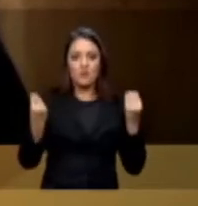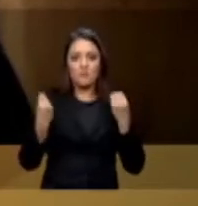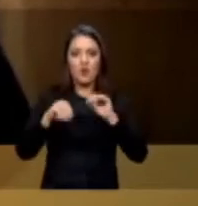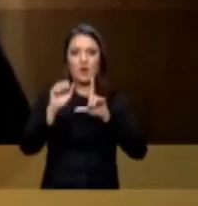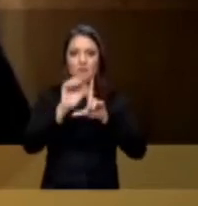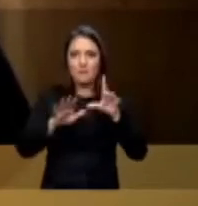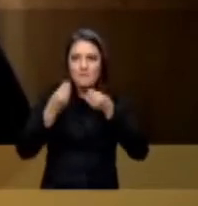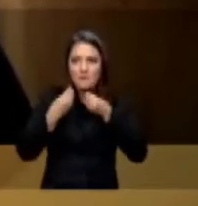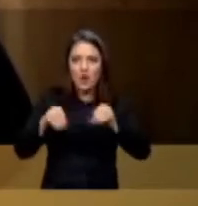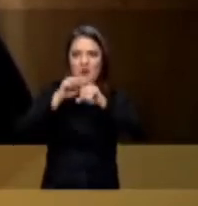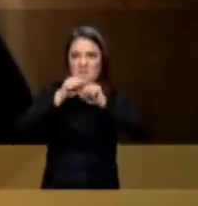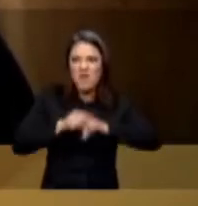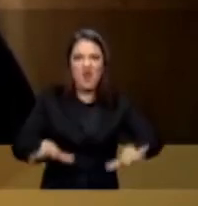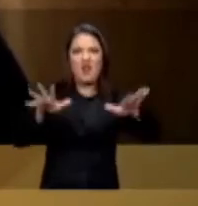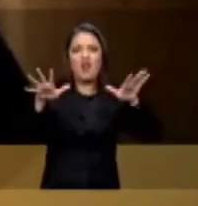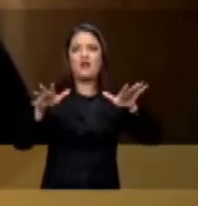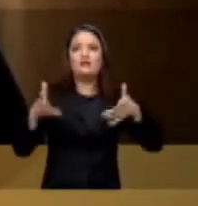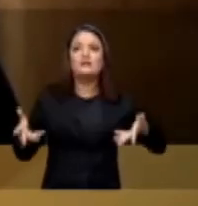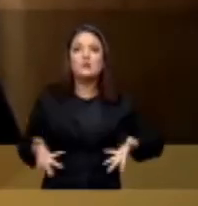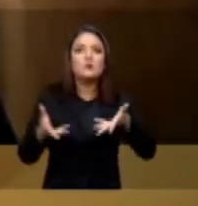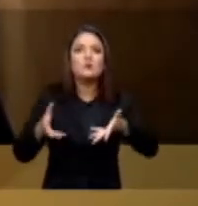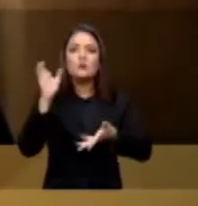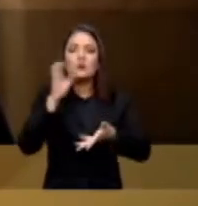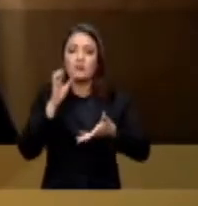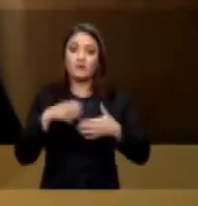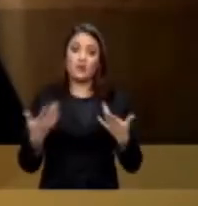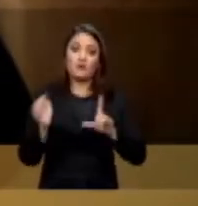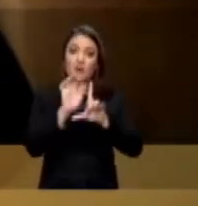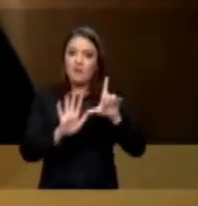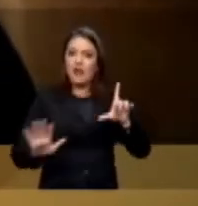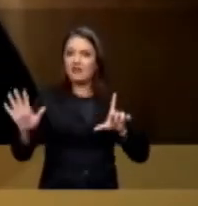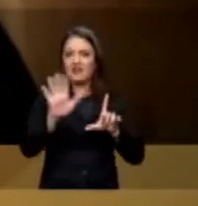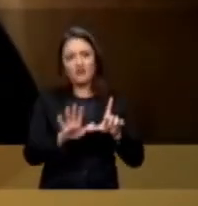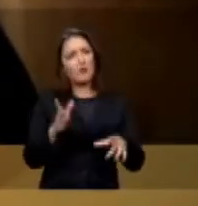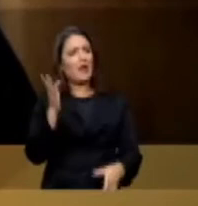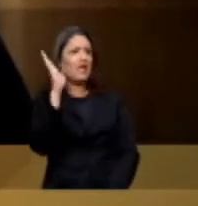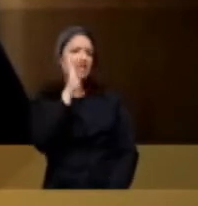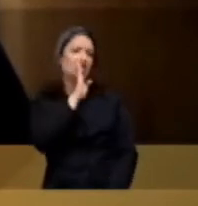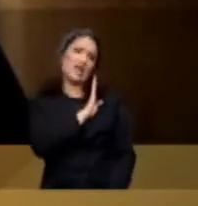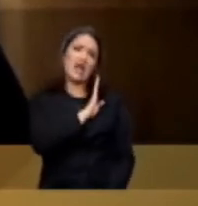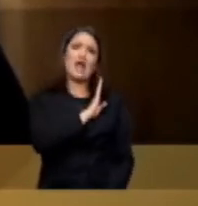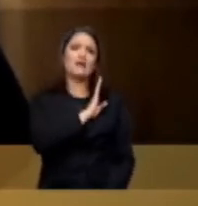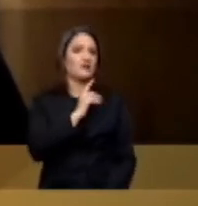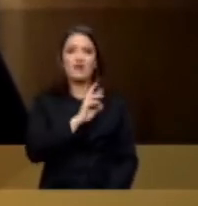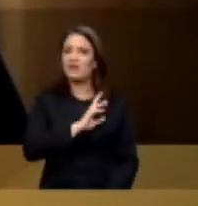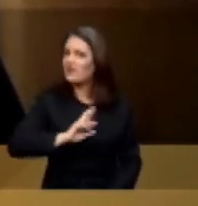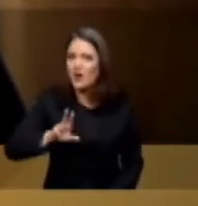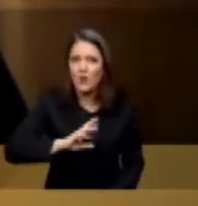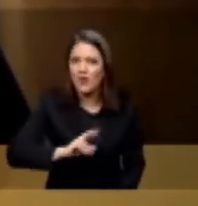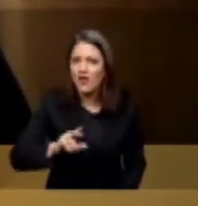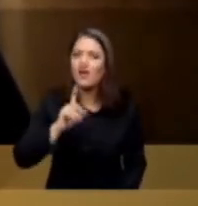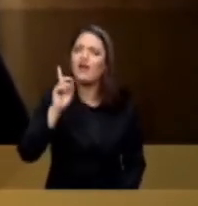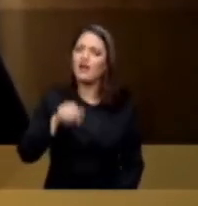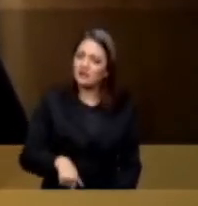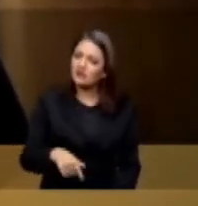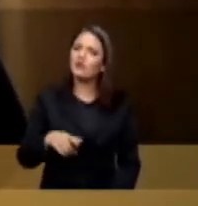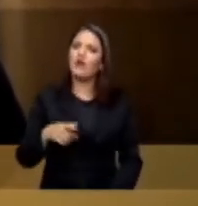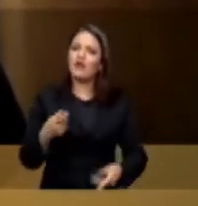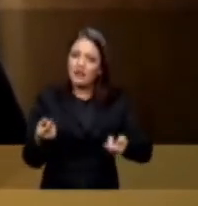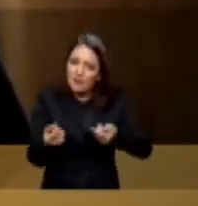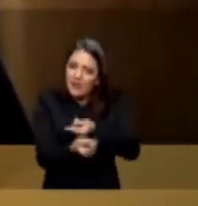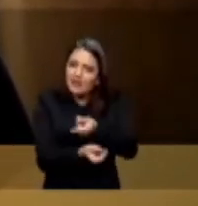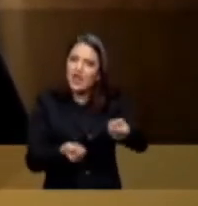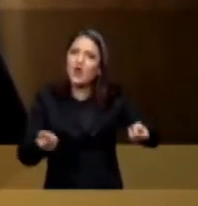plataformas funcionam generosamente, gratuitamente, não. Isto é business da mesma forma que